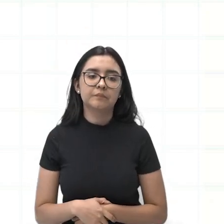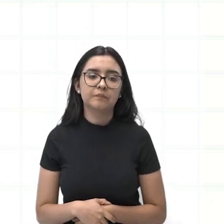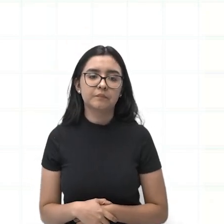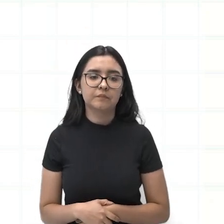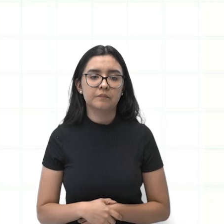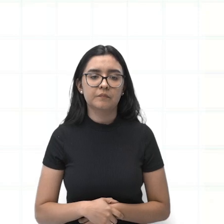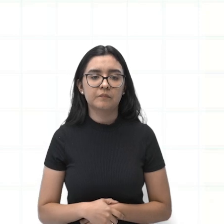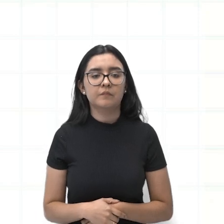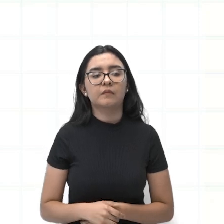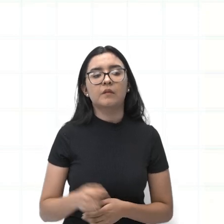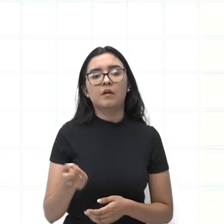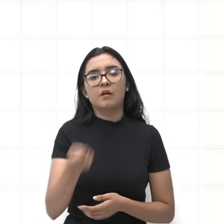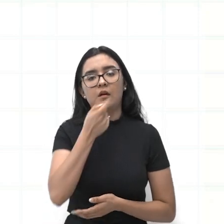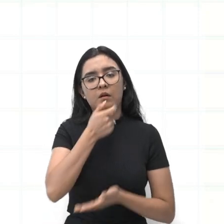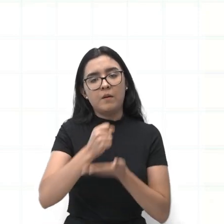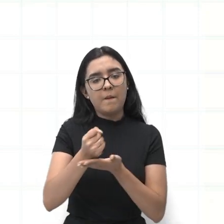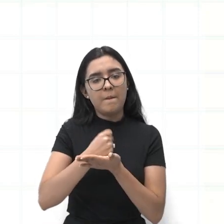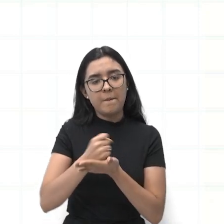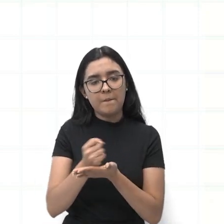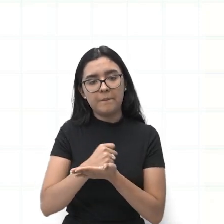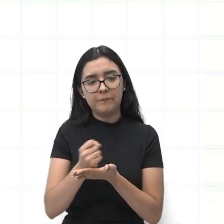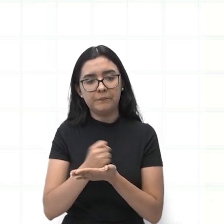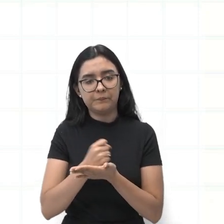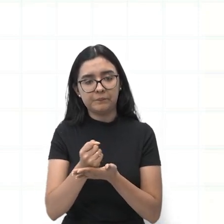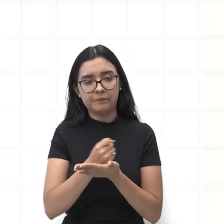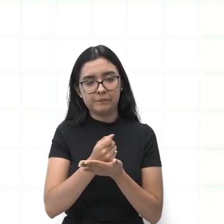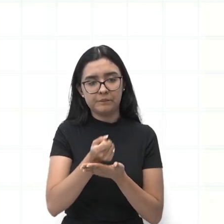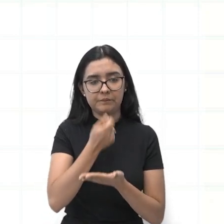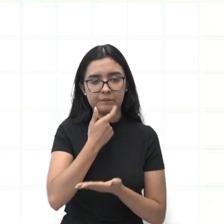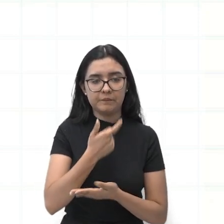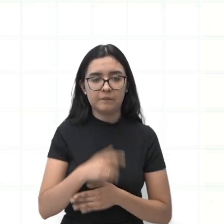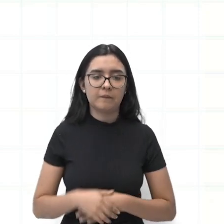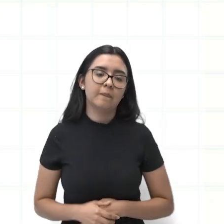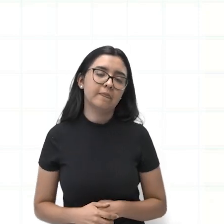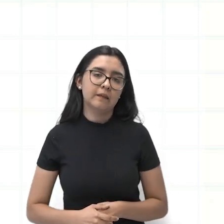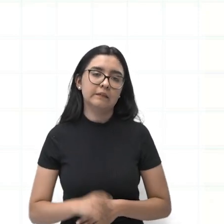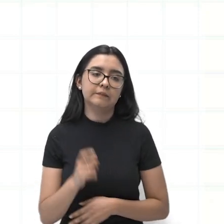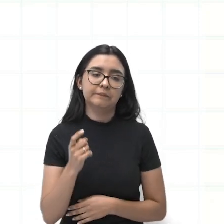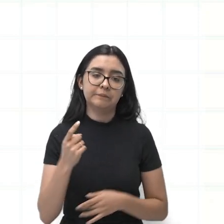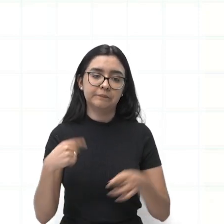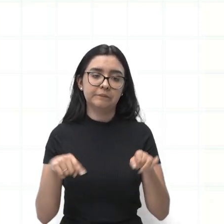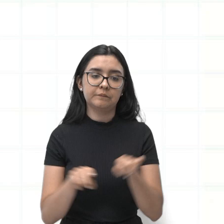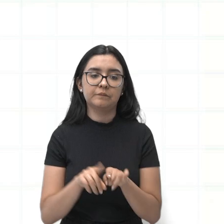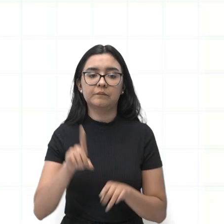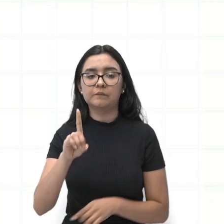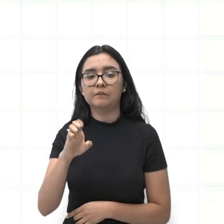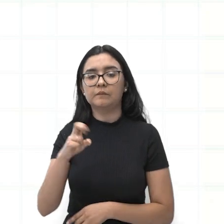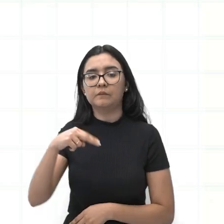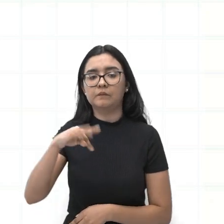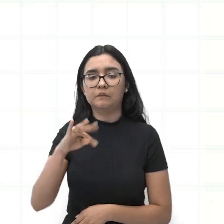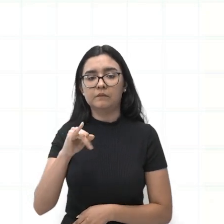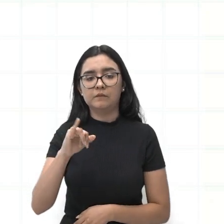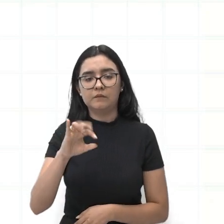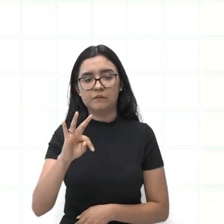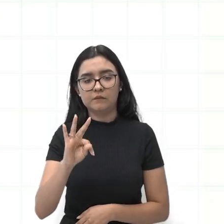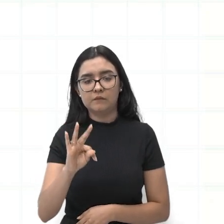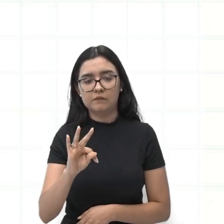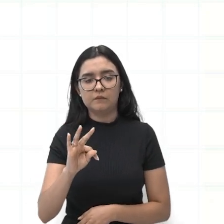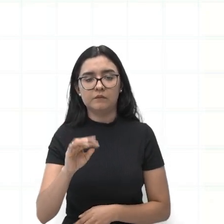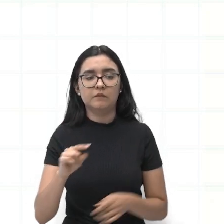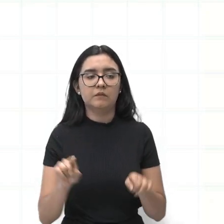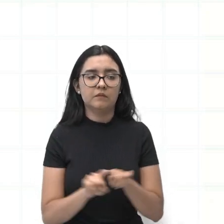Pharmacist, farmacêutico, farmacêutica, pharmacist, farmacêutico. Dentist, dentist